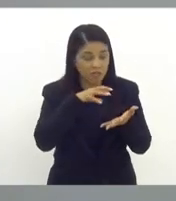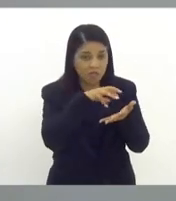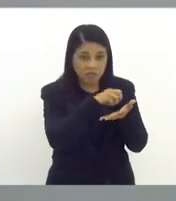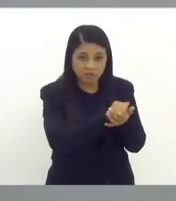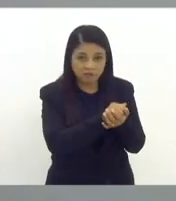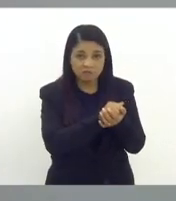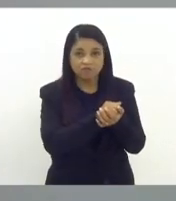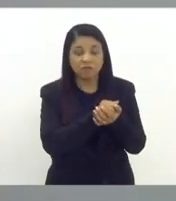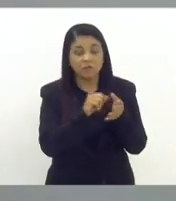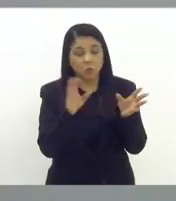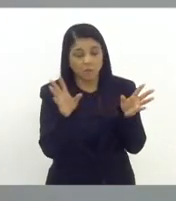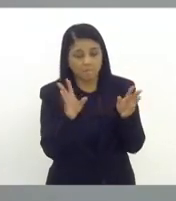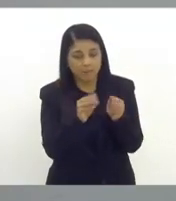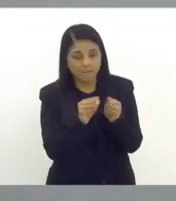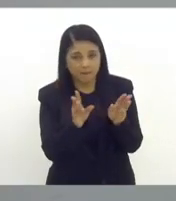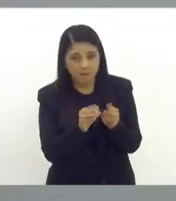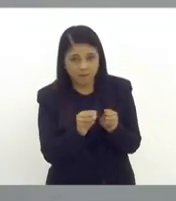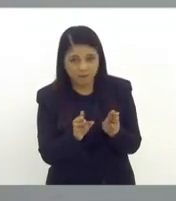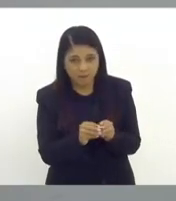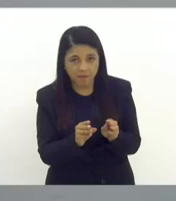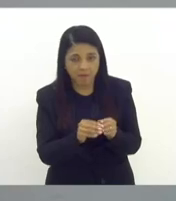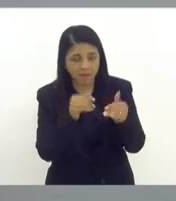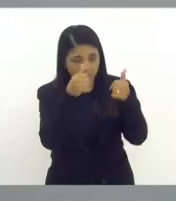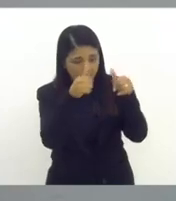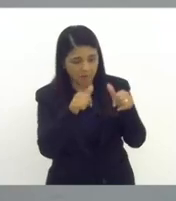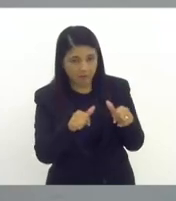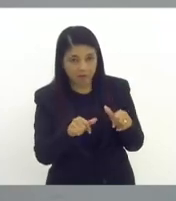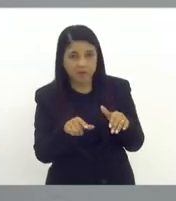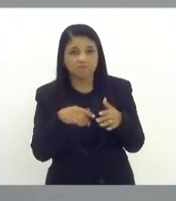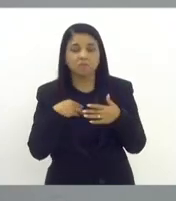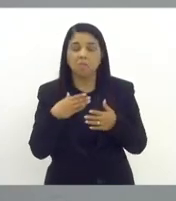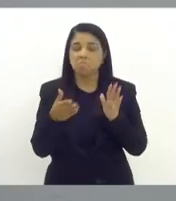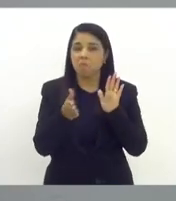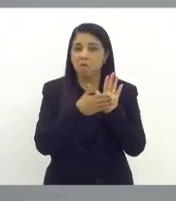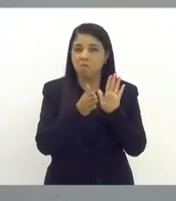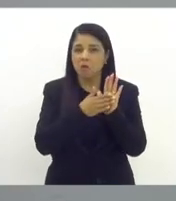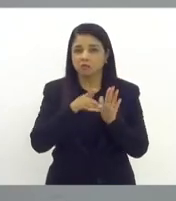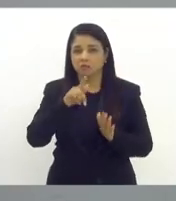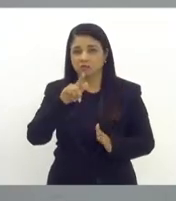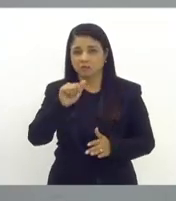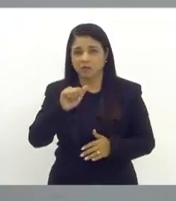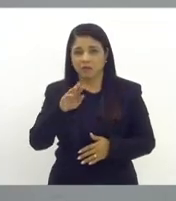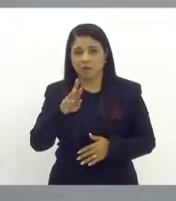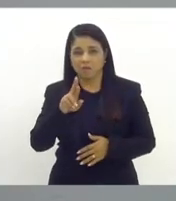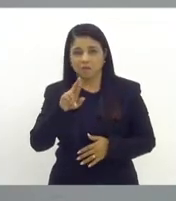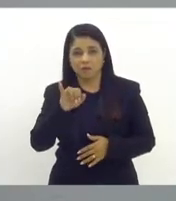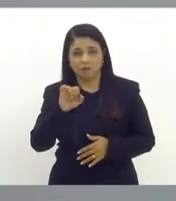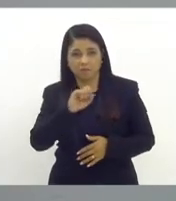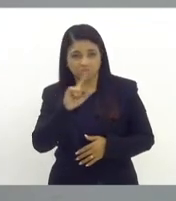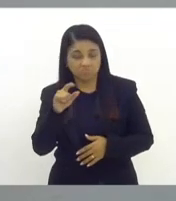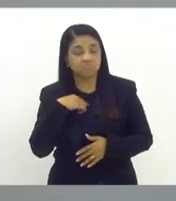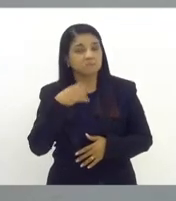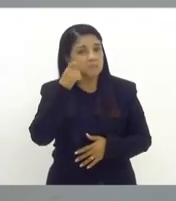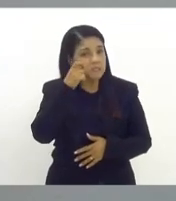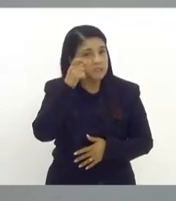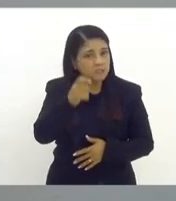uma síntese daqui a proposta inclusive aqui do Gabriel é interessante para que a gente possa pegar o decreto